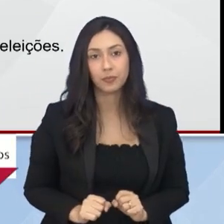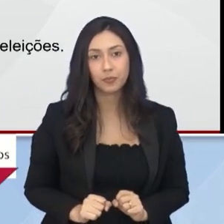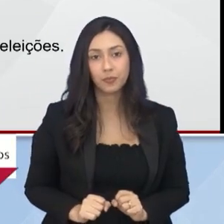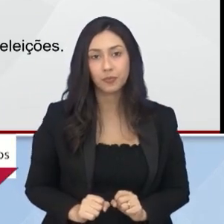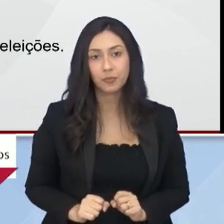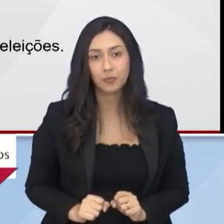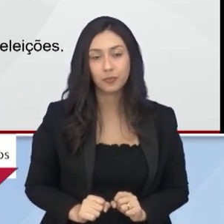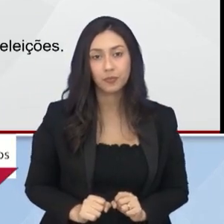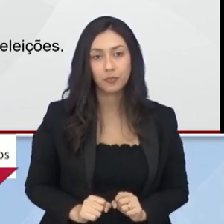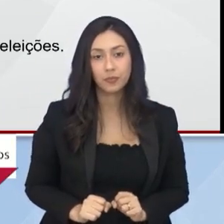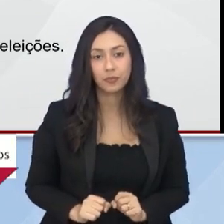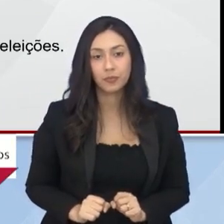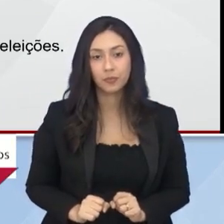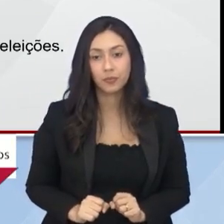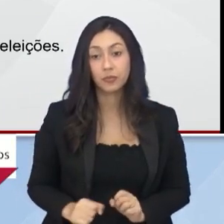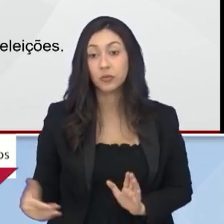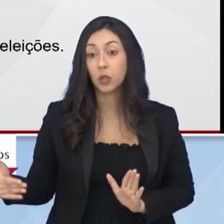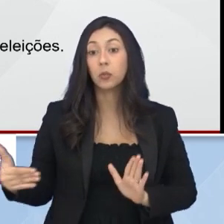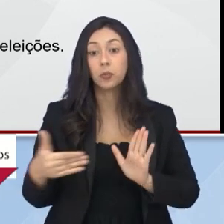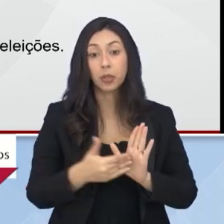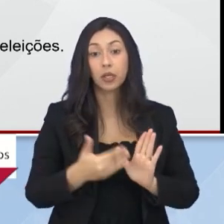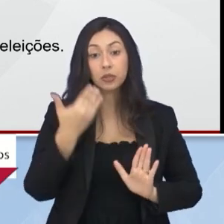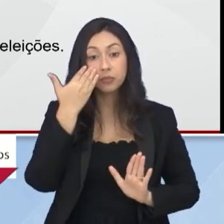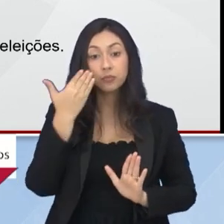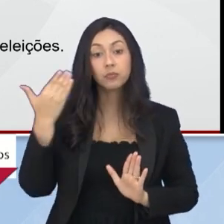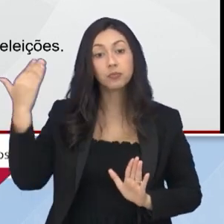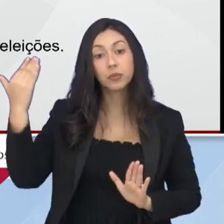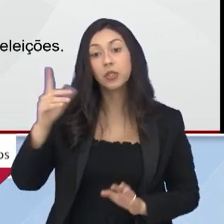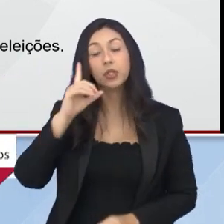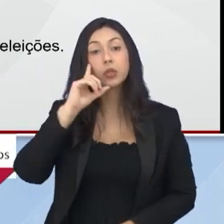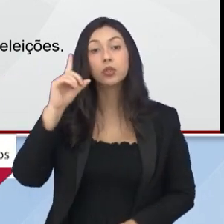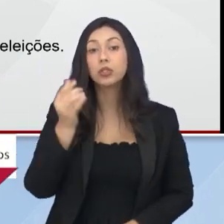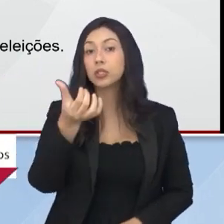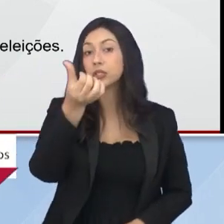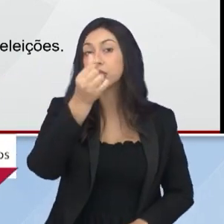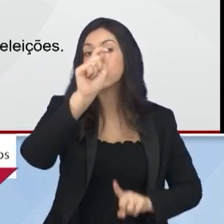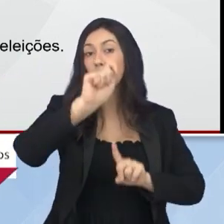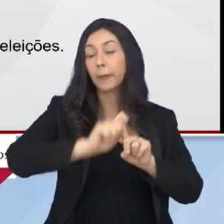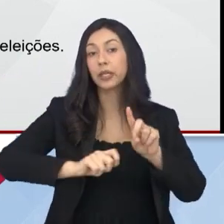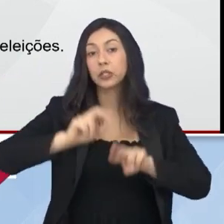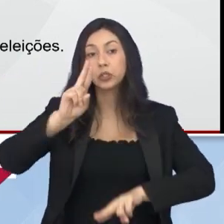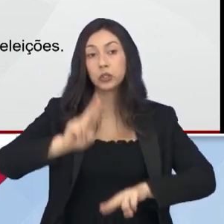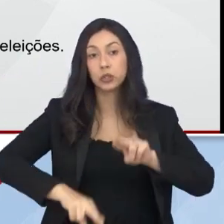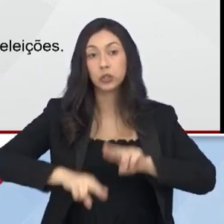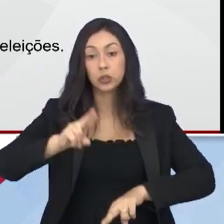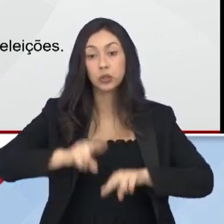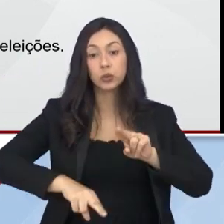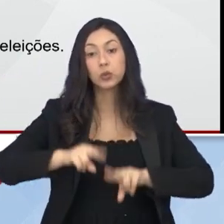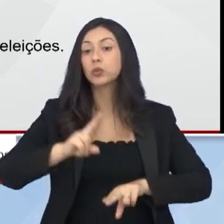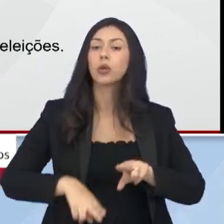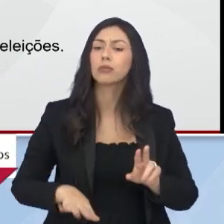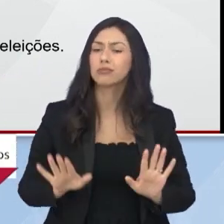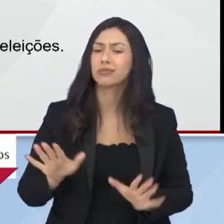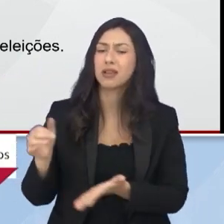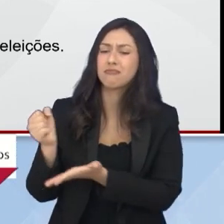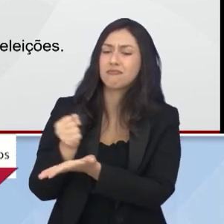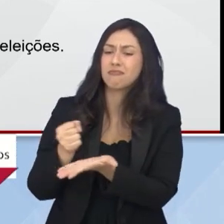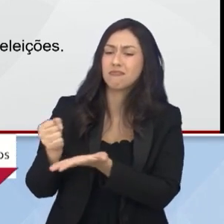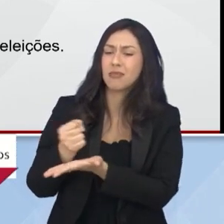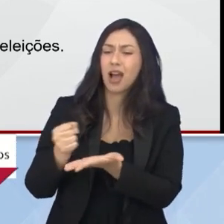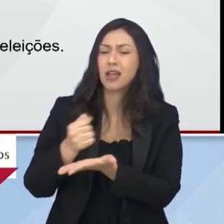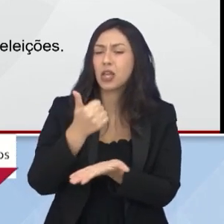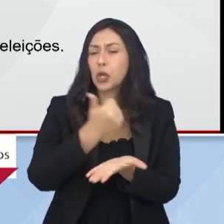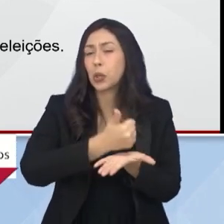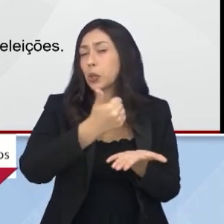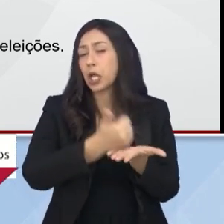liberada e os prazos estão ali né a partir de 6 de julho essa aqui é b básica né contratação de